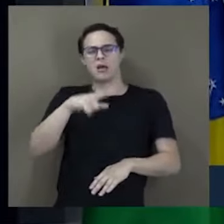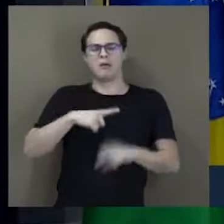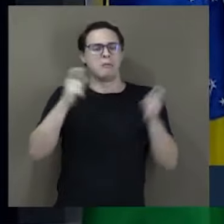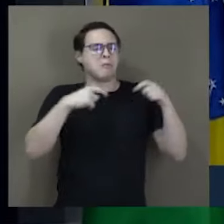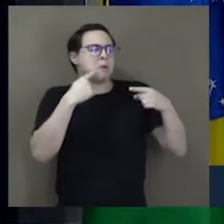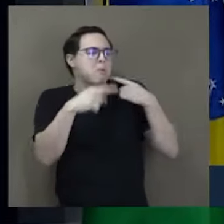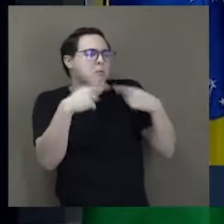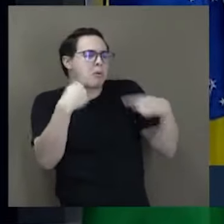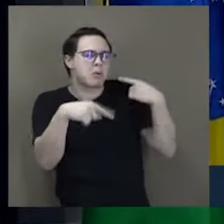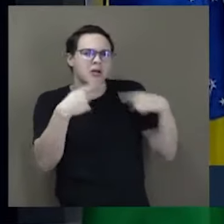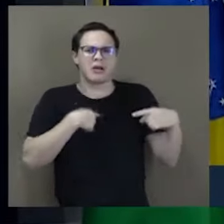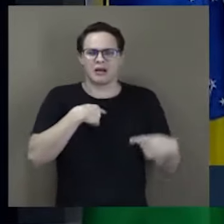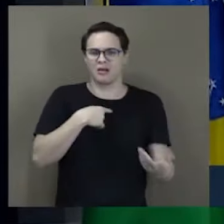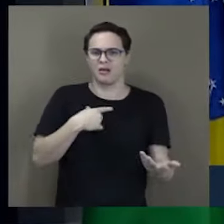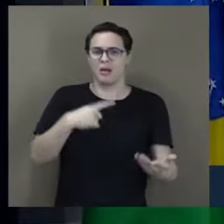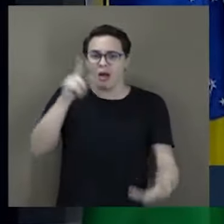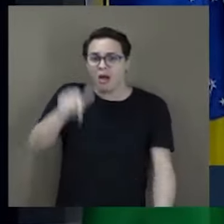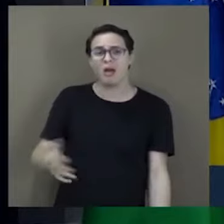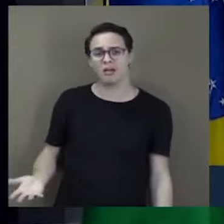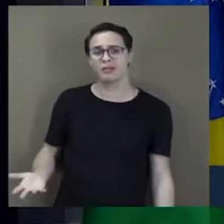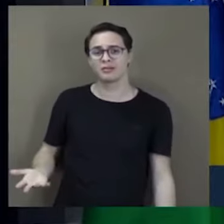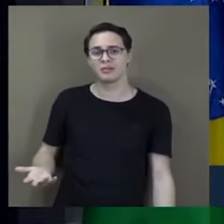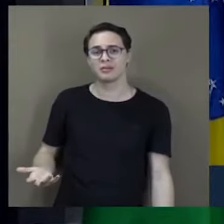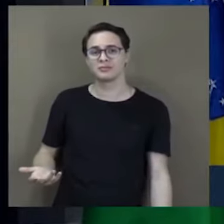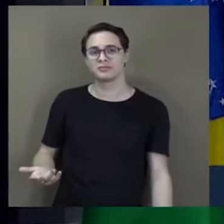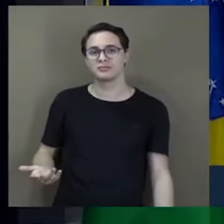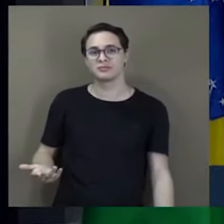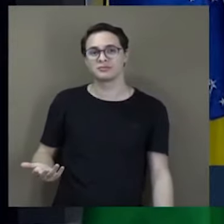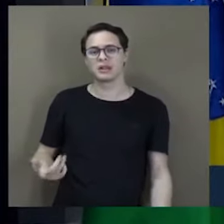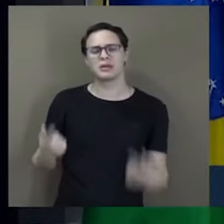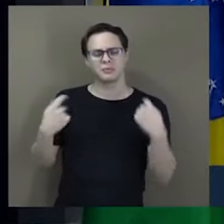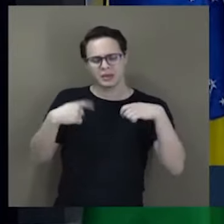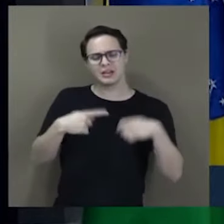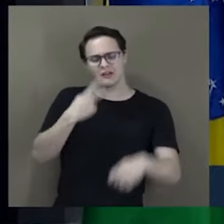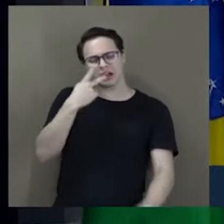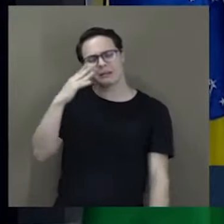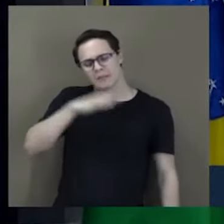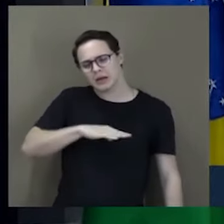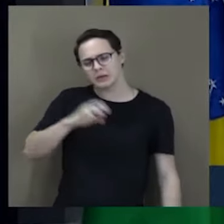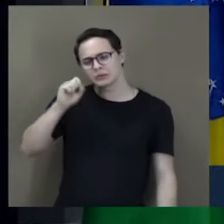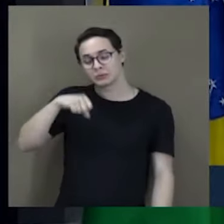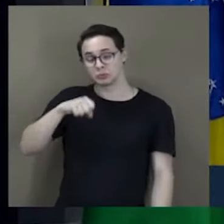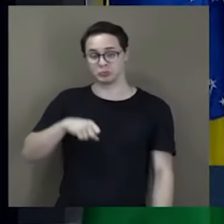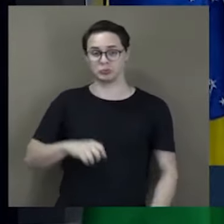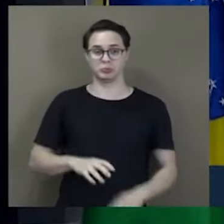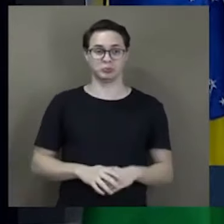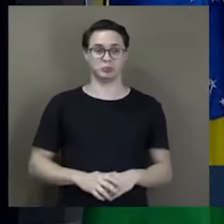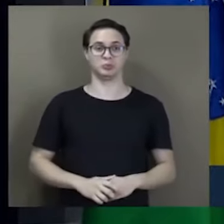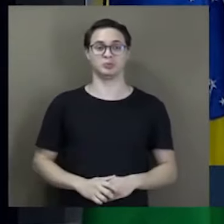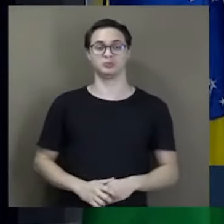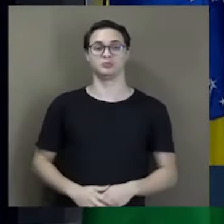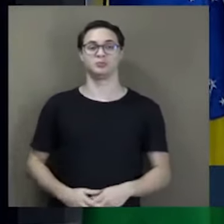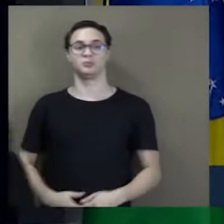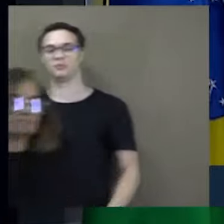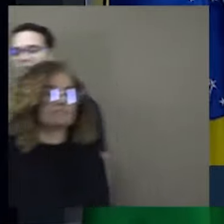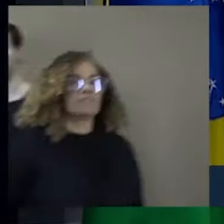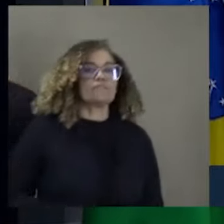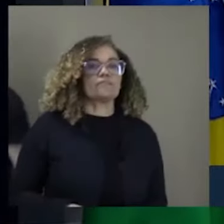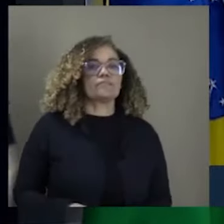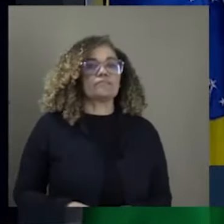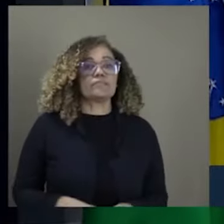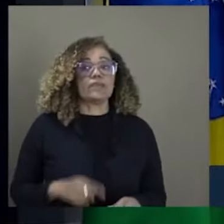a pessoa mal humorada É tem que falar mal mesmo mas esse aí não tem